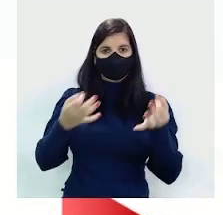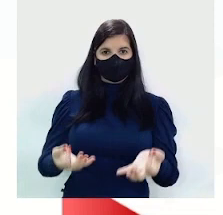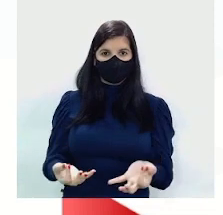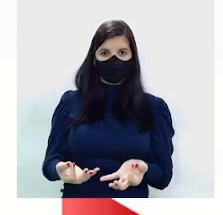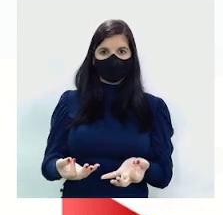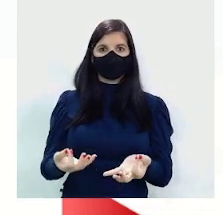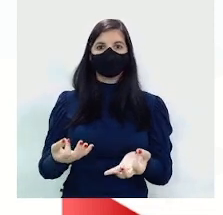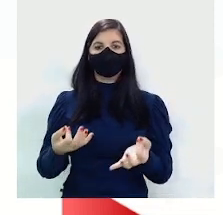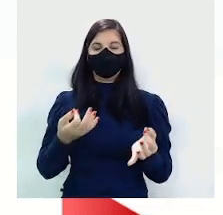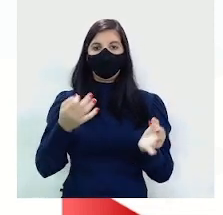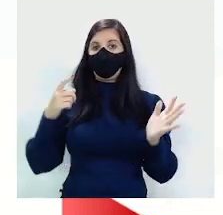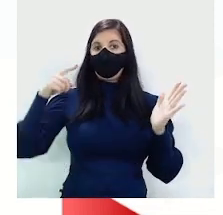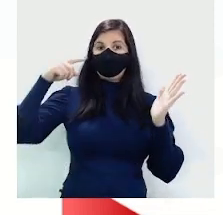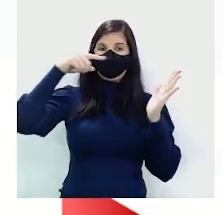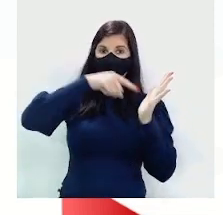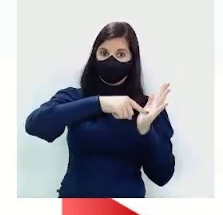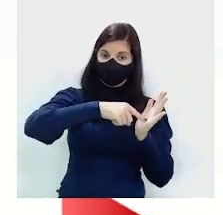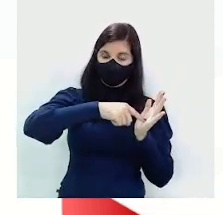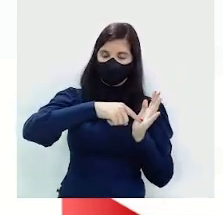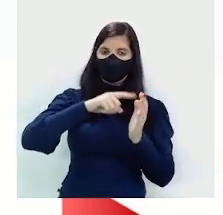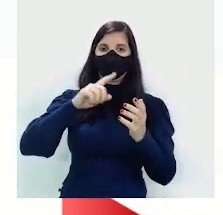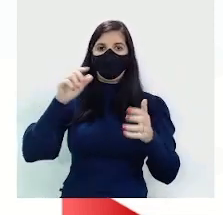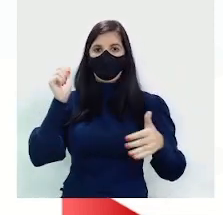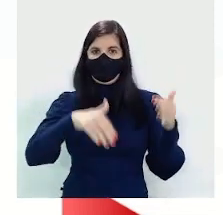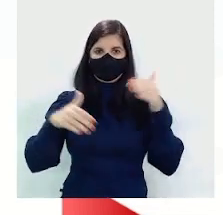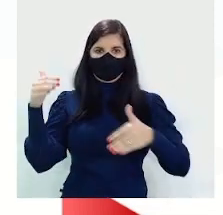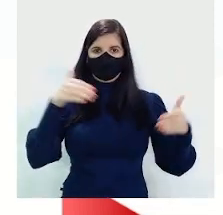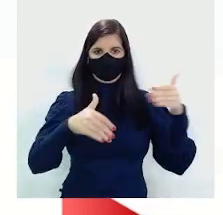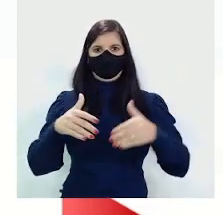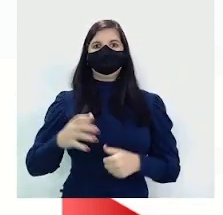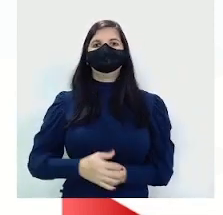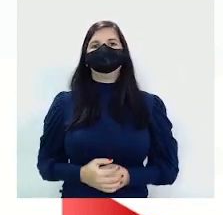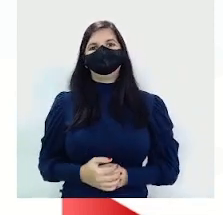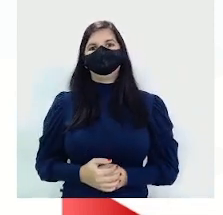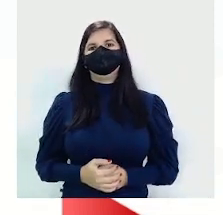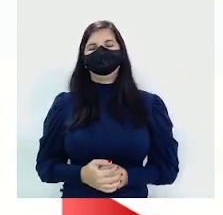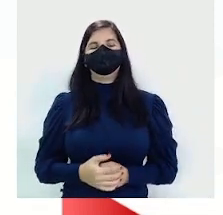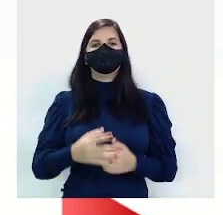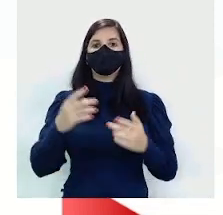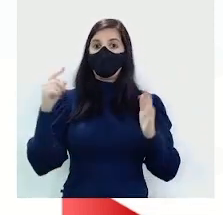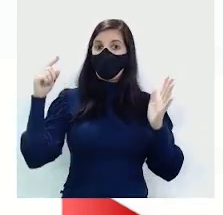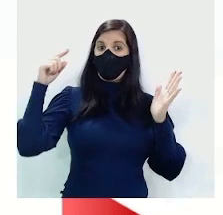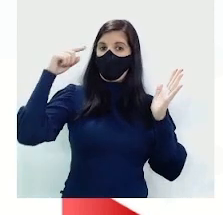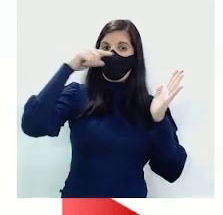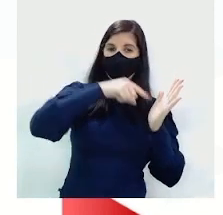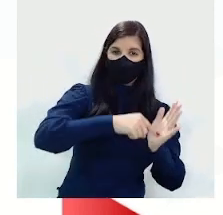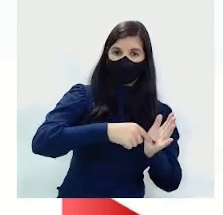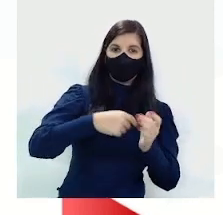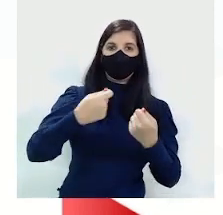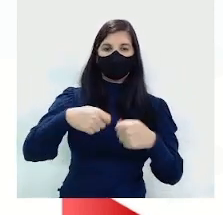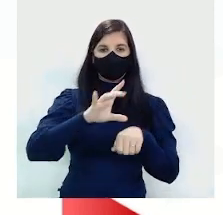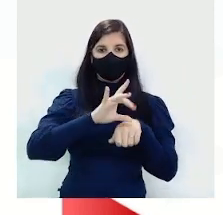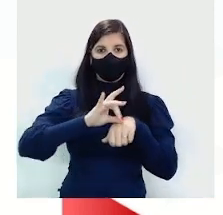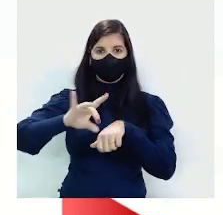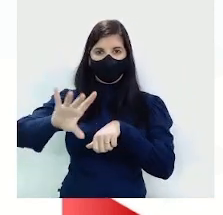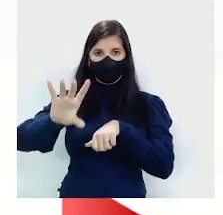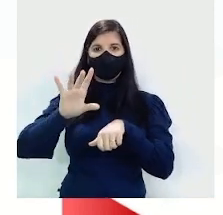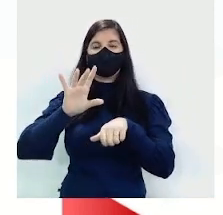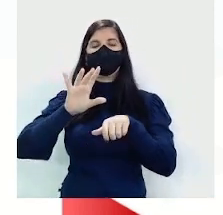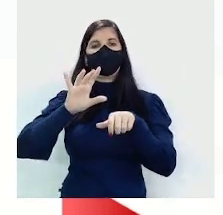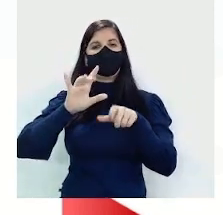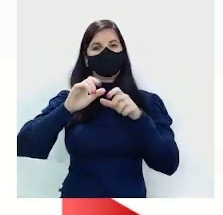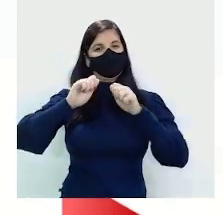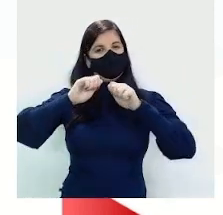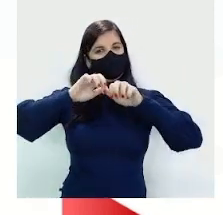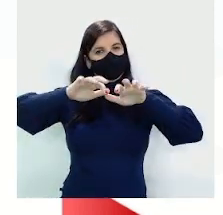simples, objetiva e acessível. O propósito é compartilhar a um